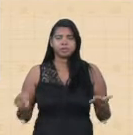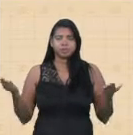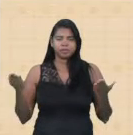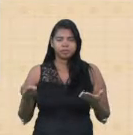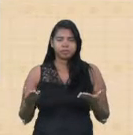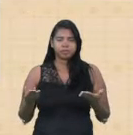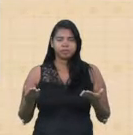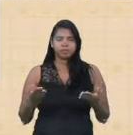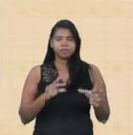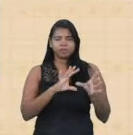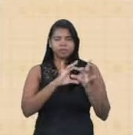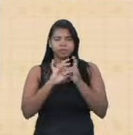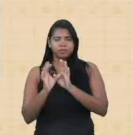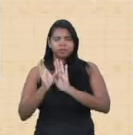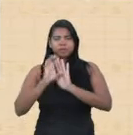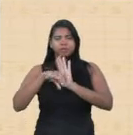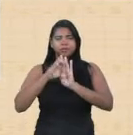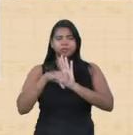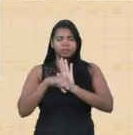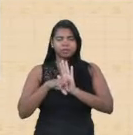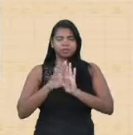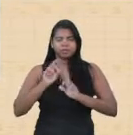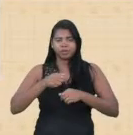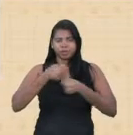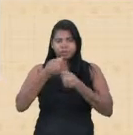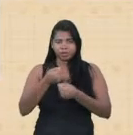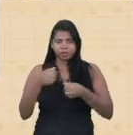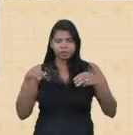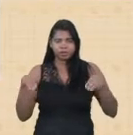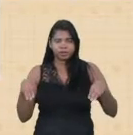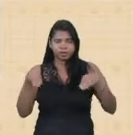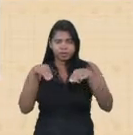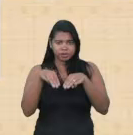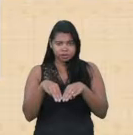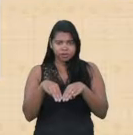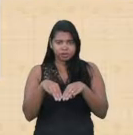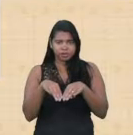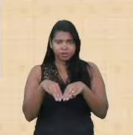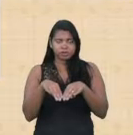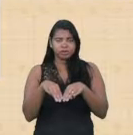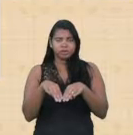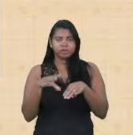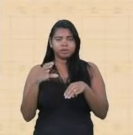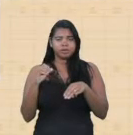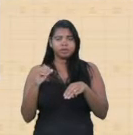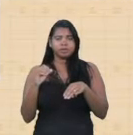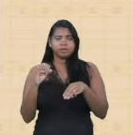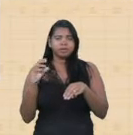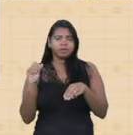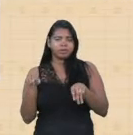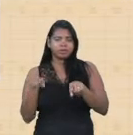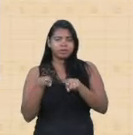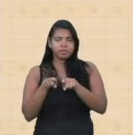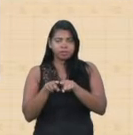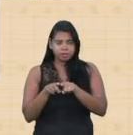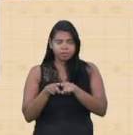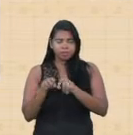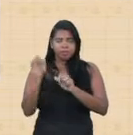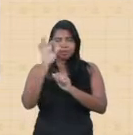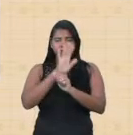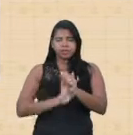nosso conceito. A força magnética, para ser criada em uma carga, é necessário que exista um ângulo entre o campo e